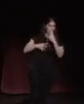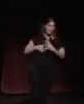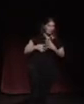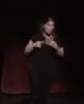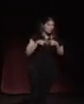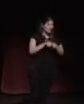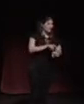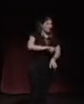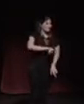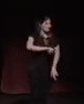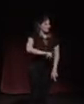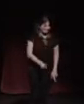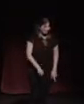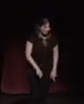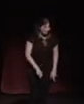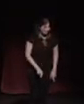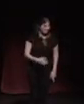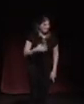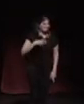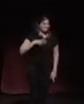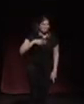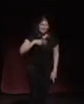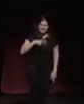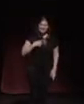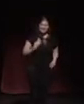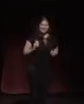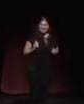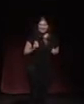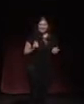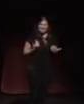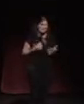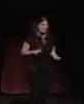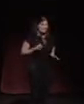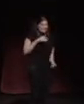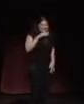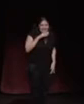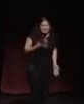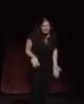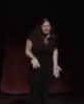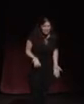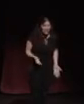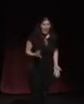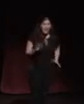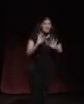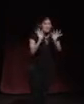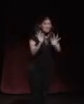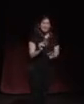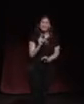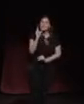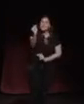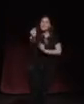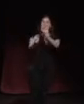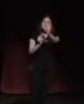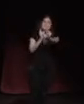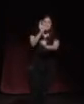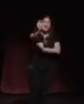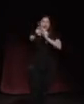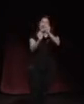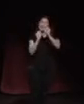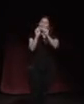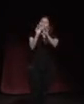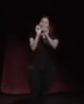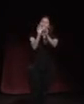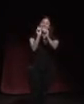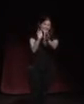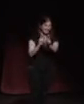parceria. Dá uma sensação desagradável. Então a gente fica feliz quando vai todo mundo embora para casa, para o trabalho,